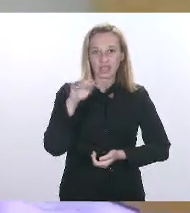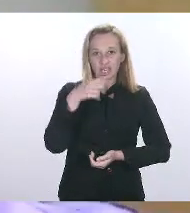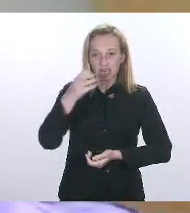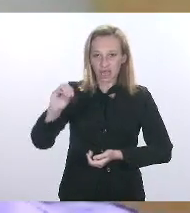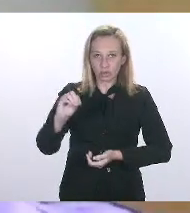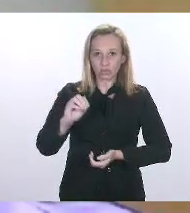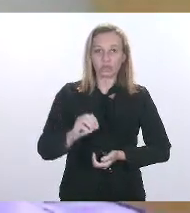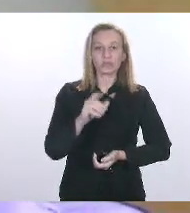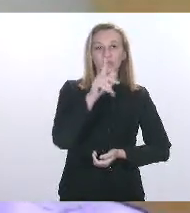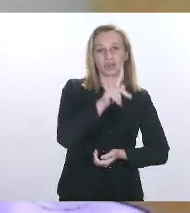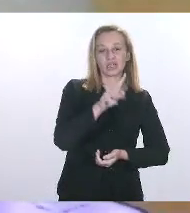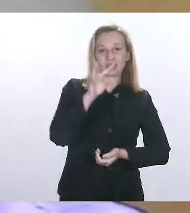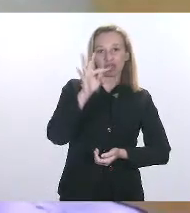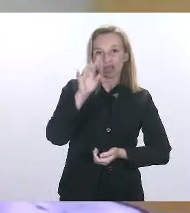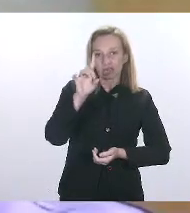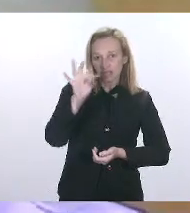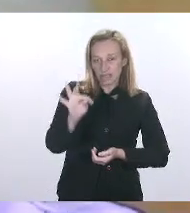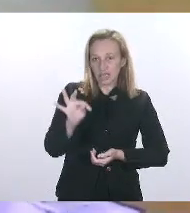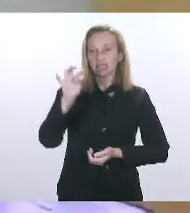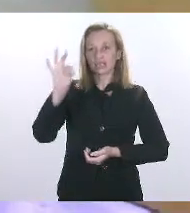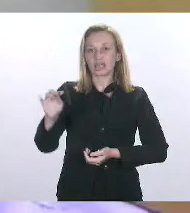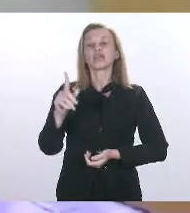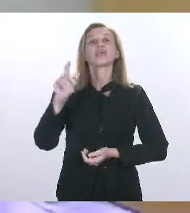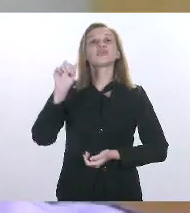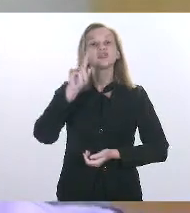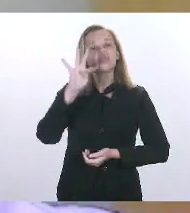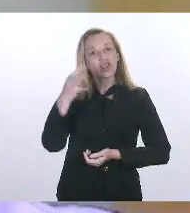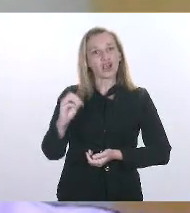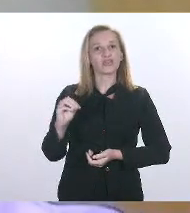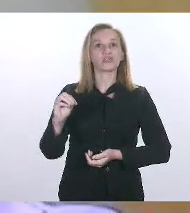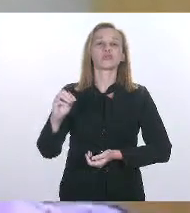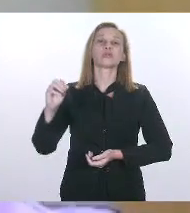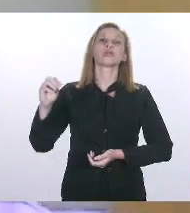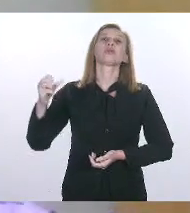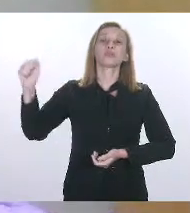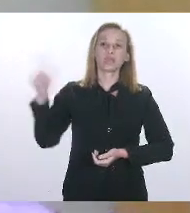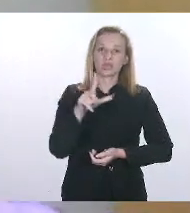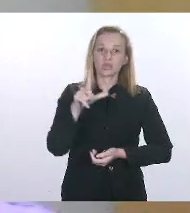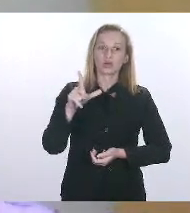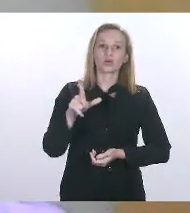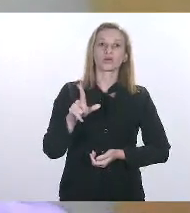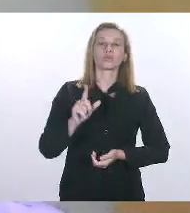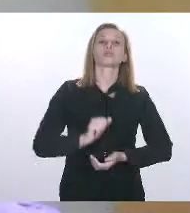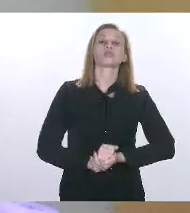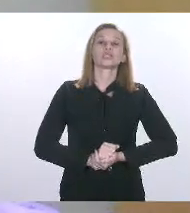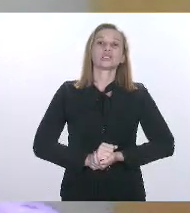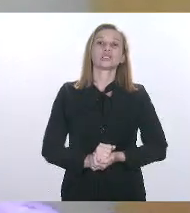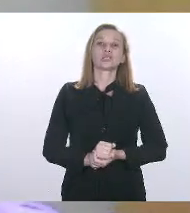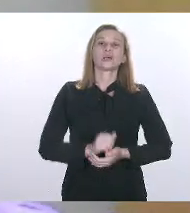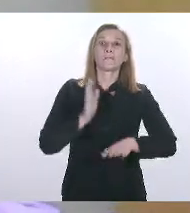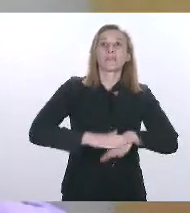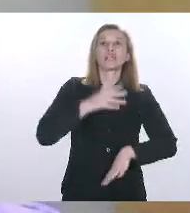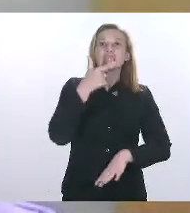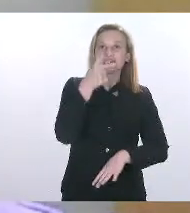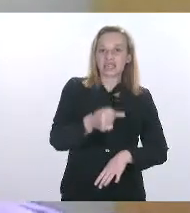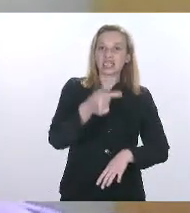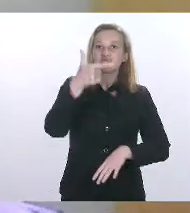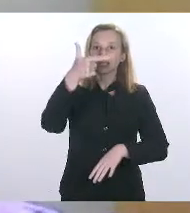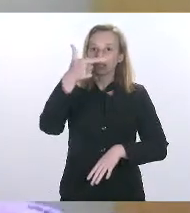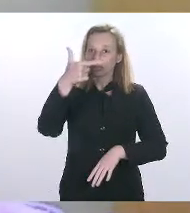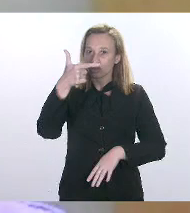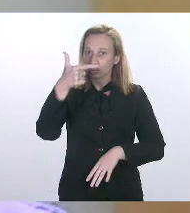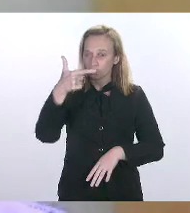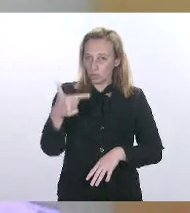pelo PDT, Flávio pelo PSOL e Sérgio Perdigão pelo PSTU, mais de